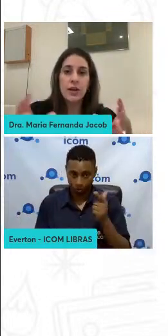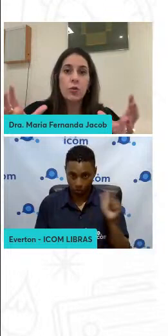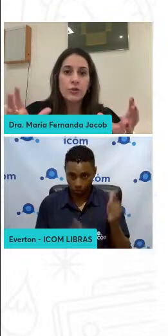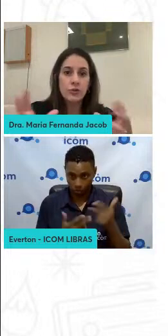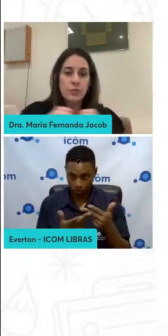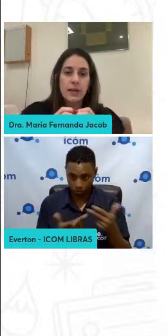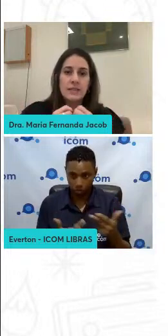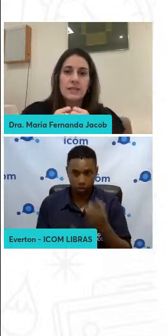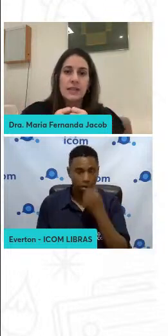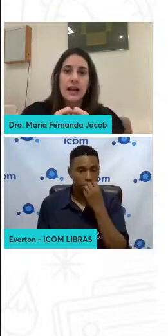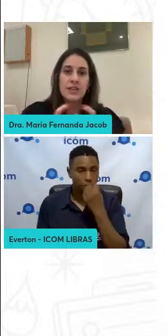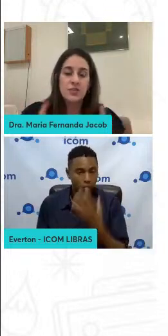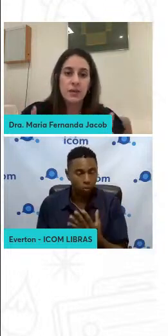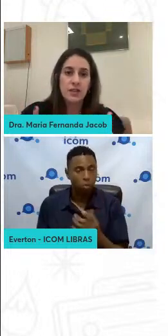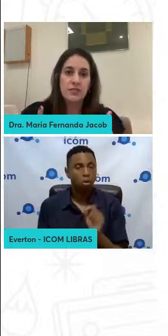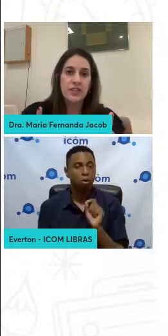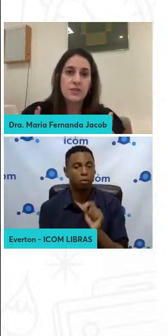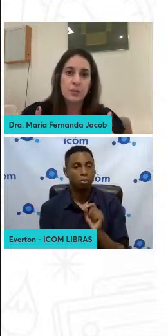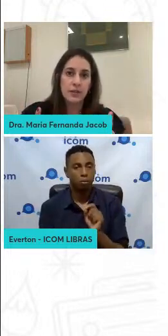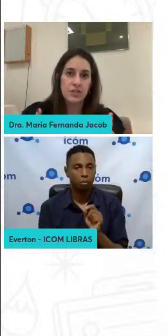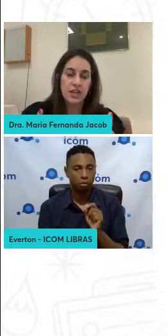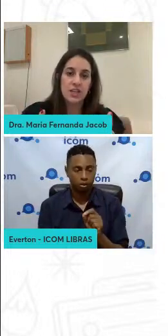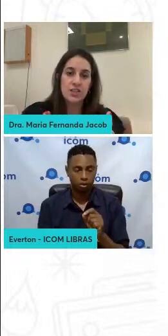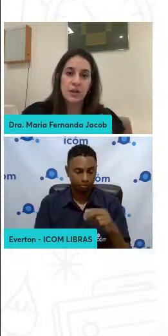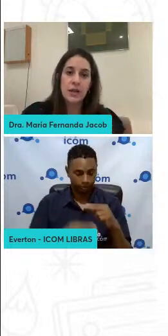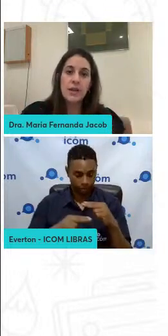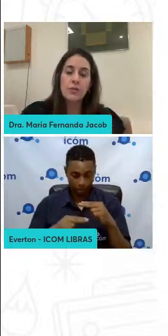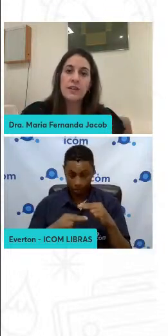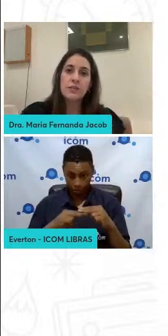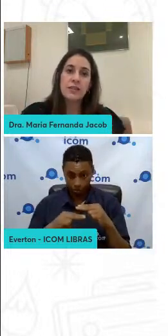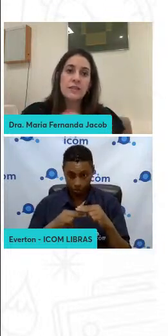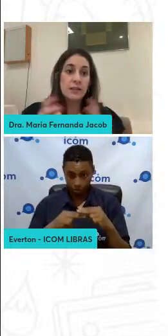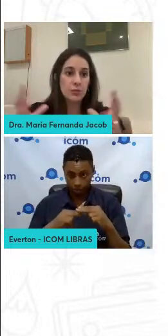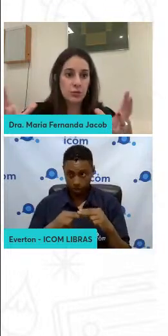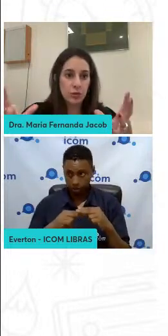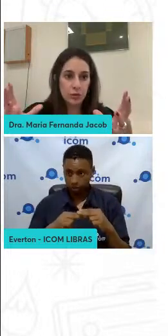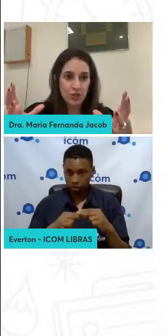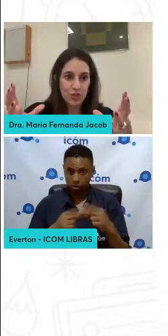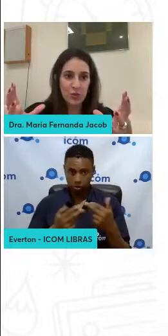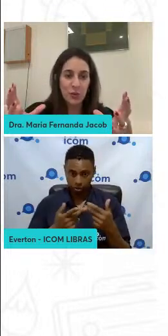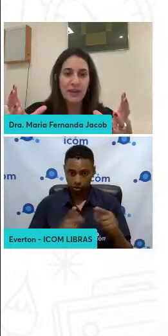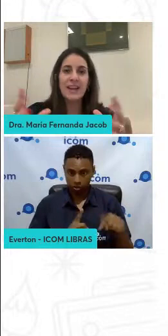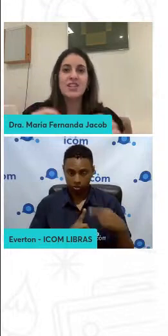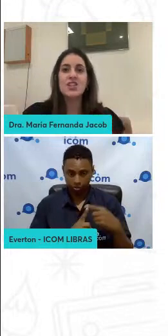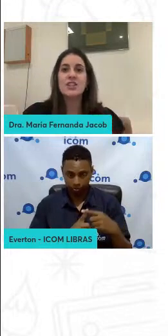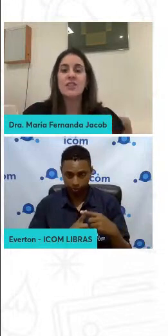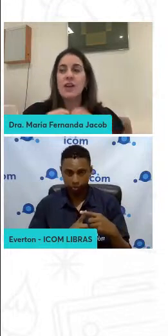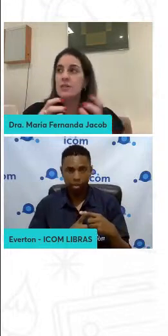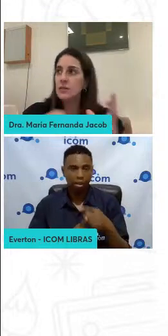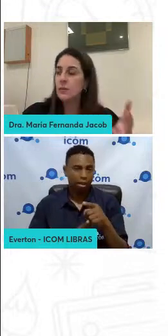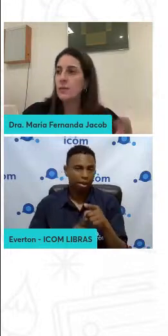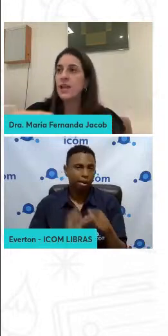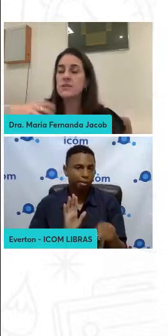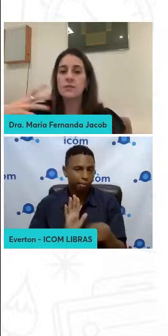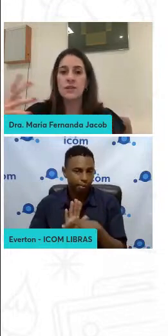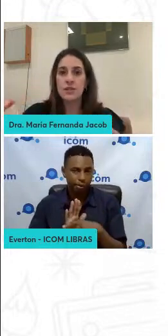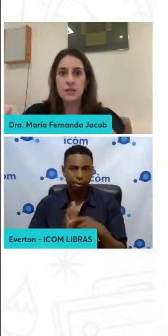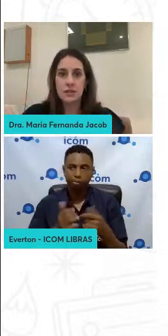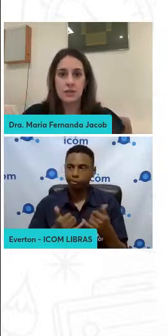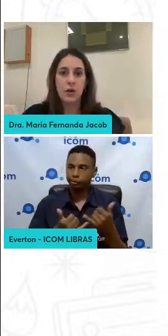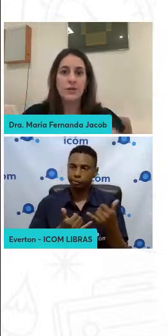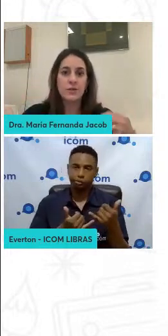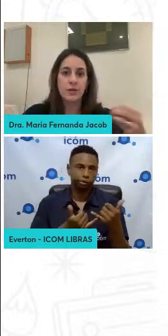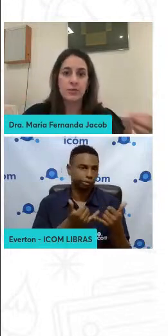que o recurso do Pilates traz de benefício para a gente, o fato dele ser muito lúdico, né? A gente tem vários equipamentos,